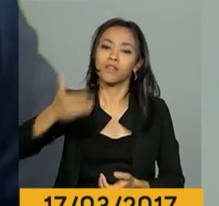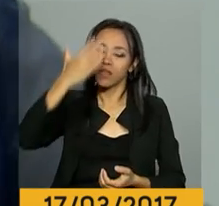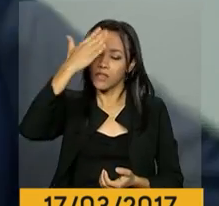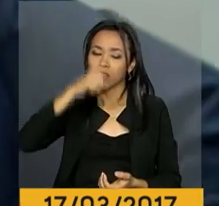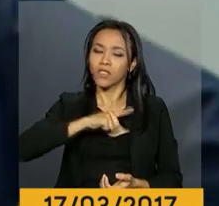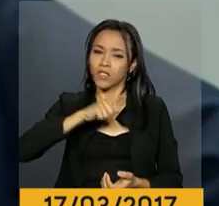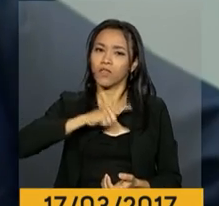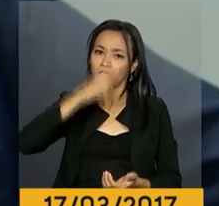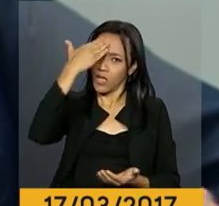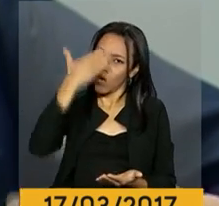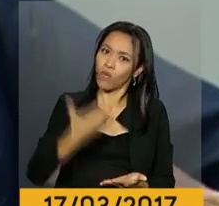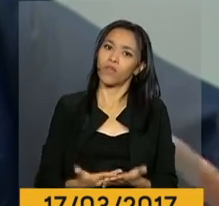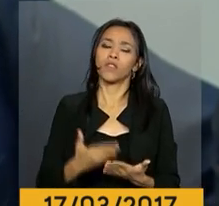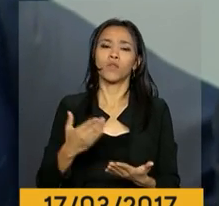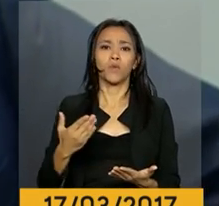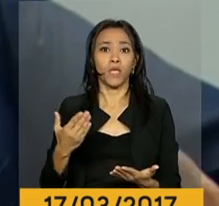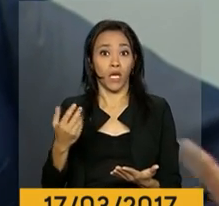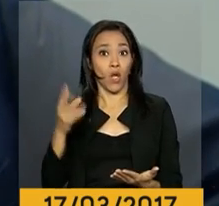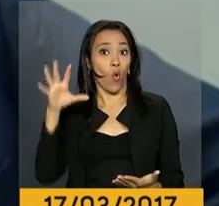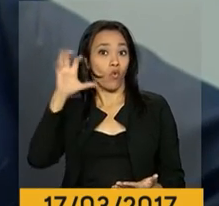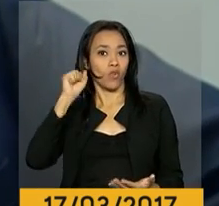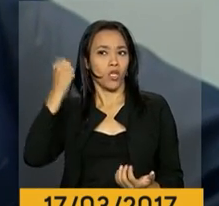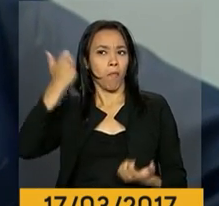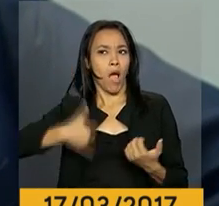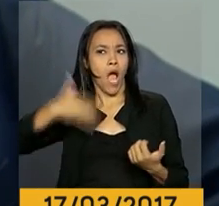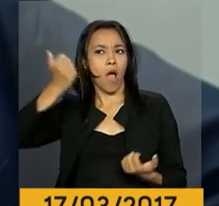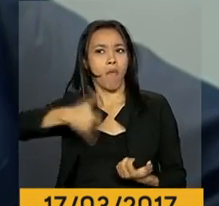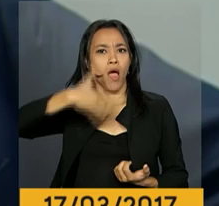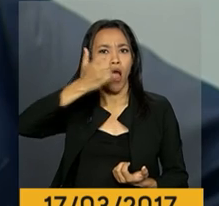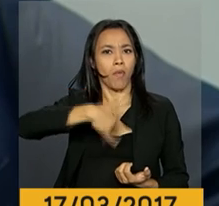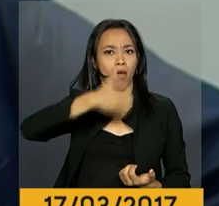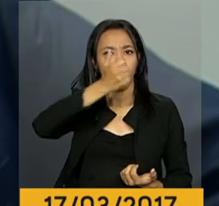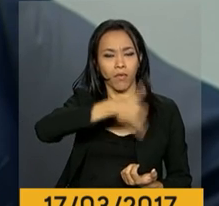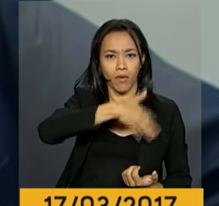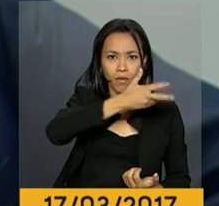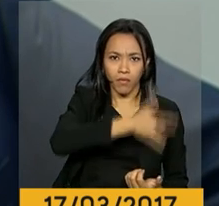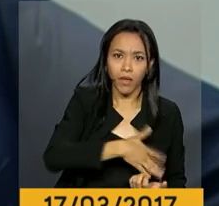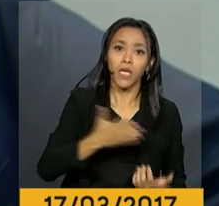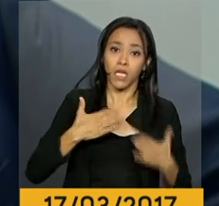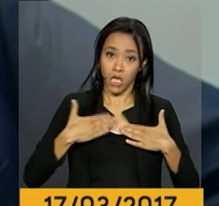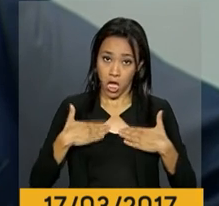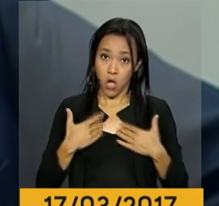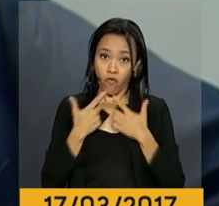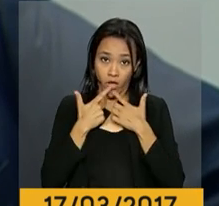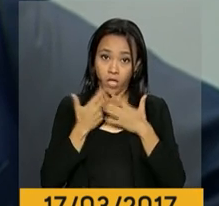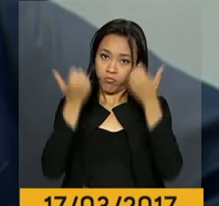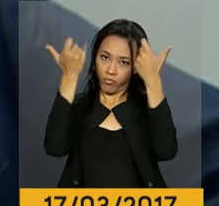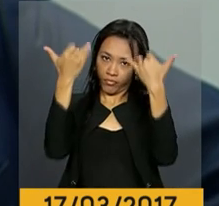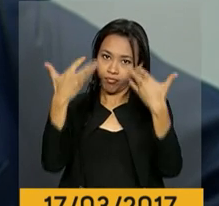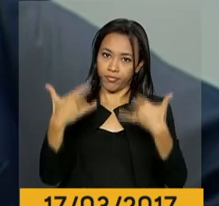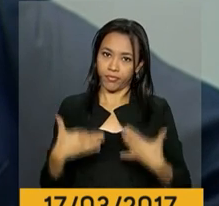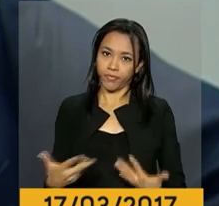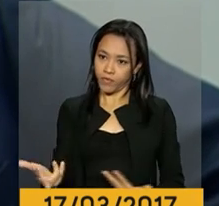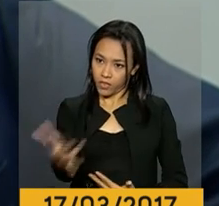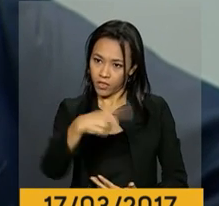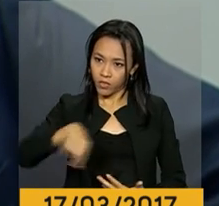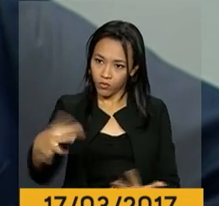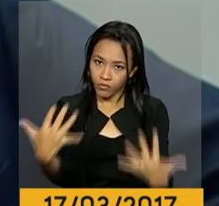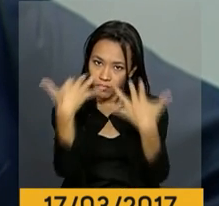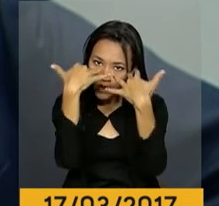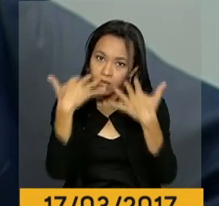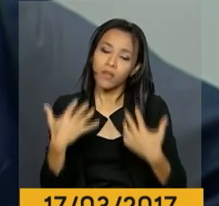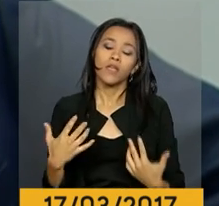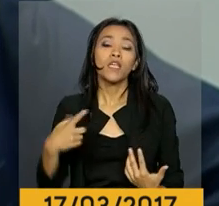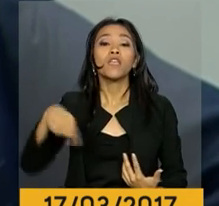confiantes no que ouviram de todos, nem aquilo que ouviram da minha palavra, não é? Mas o que ouviram de todos,